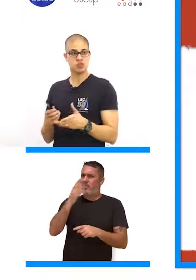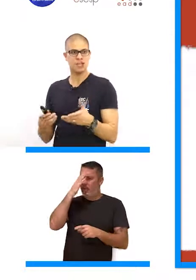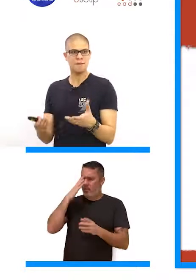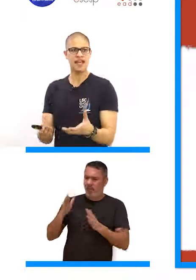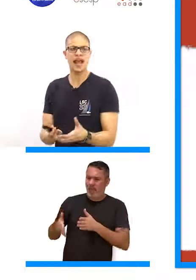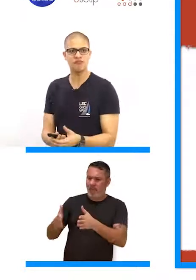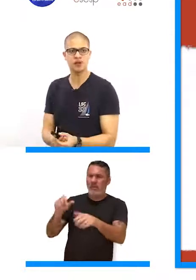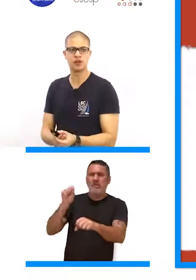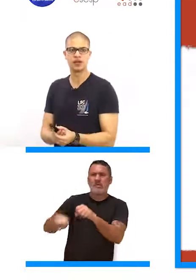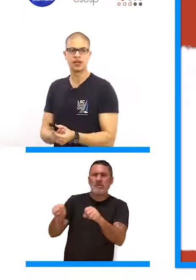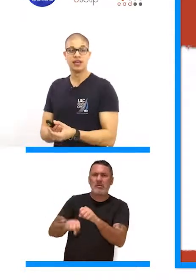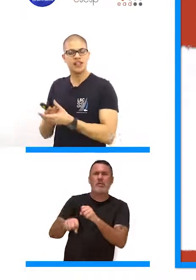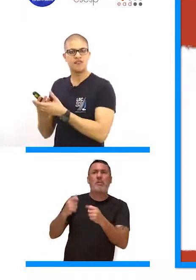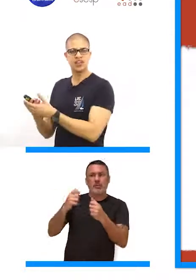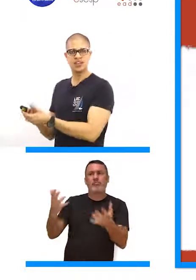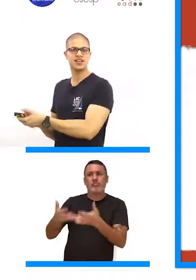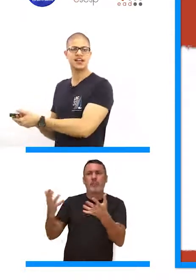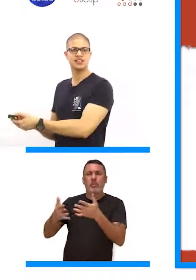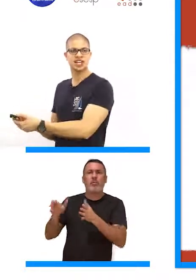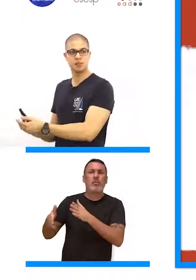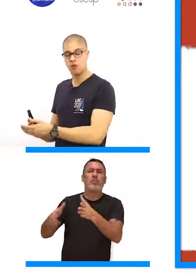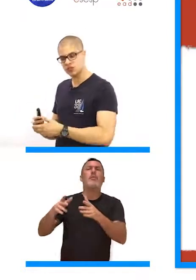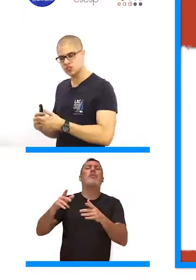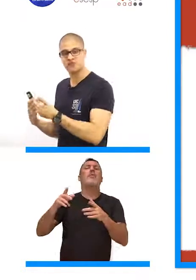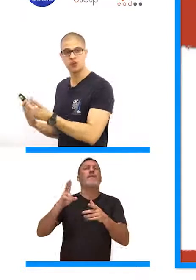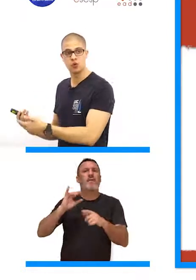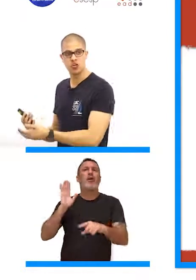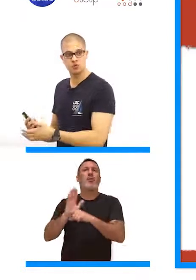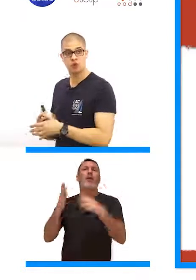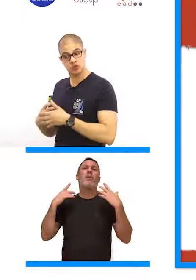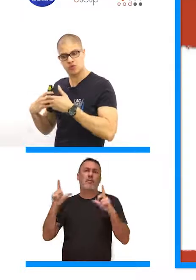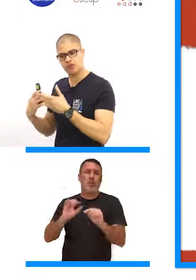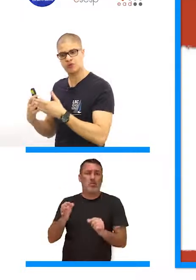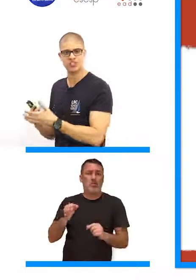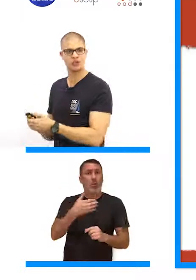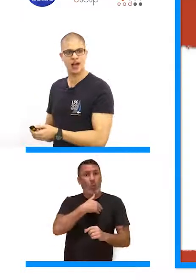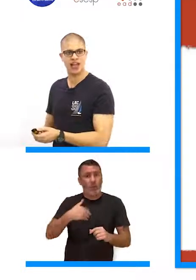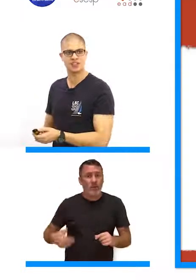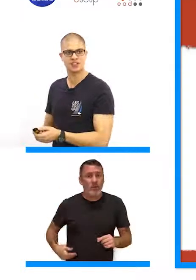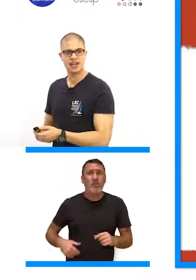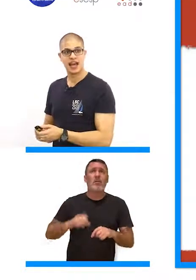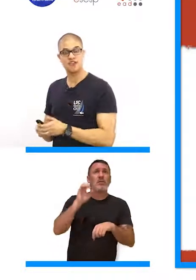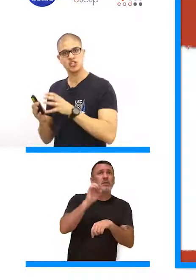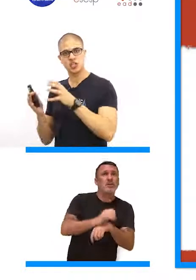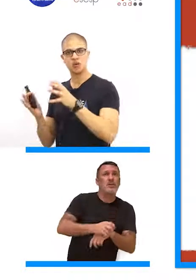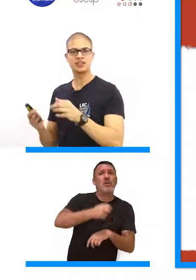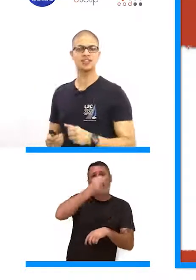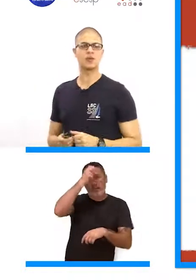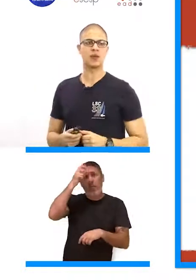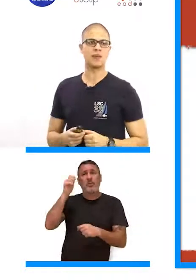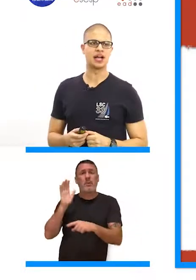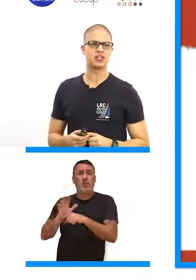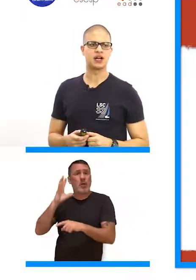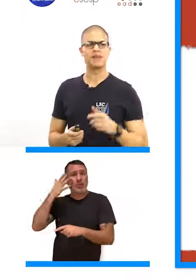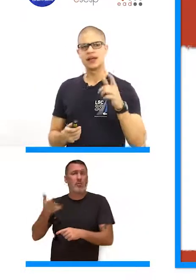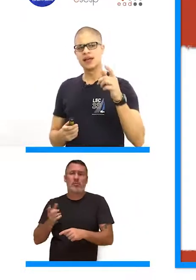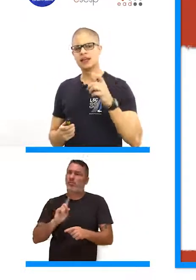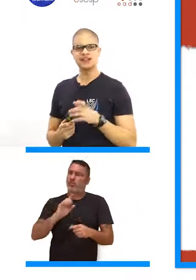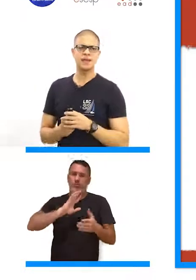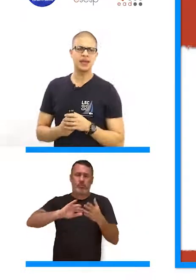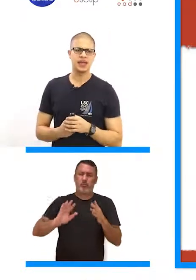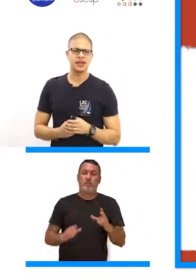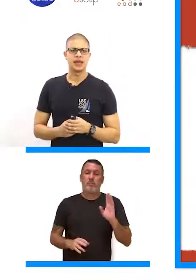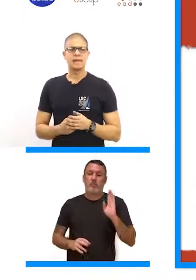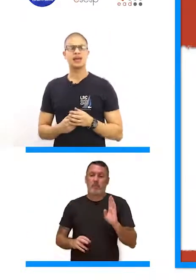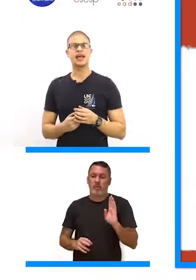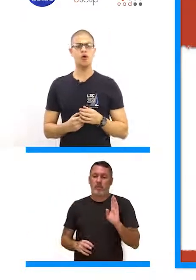comigo? Isso seria benéfico. Deveria ser realizado por muitas prefeituras, por muitos governos estaduais, a fim de conter essa problemática.